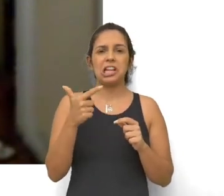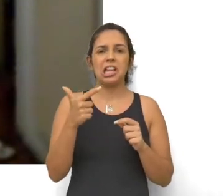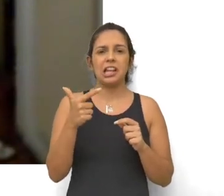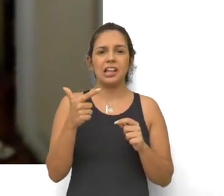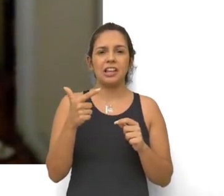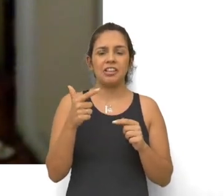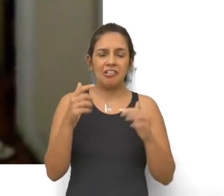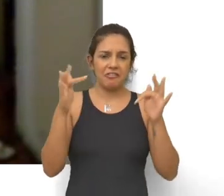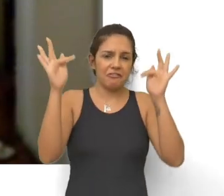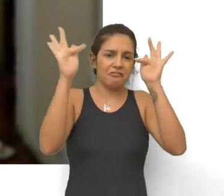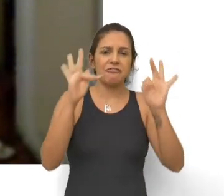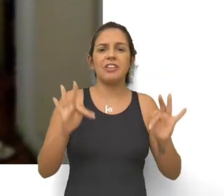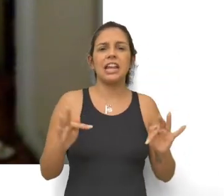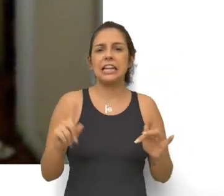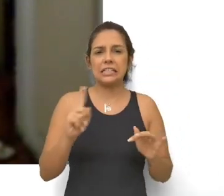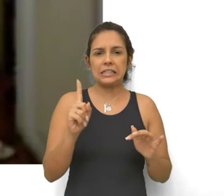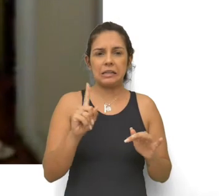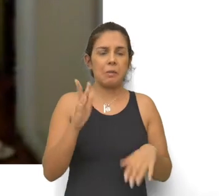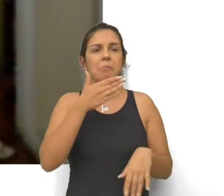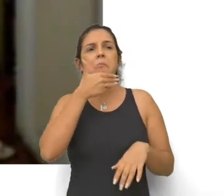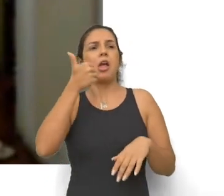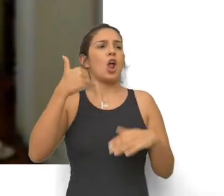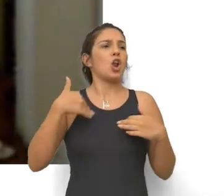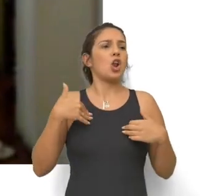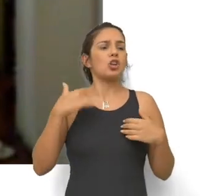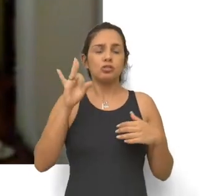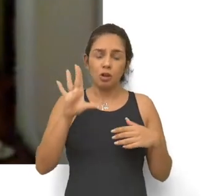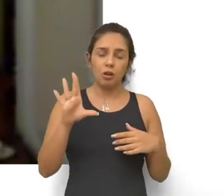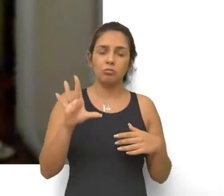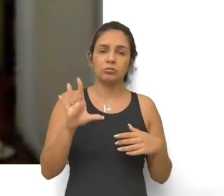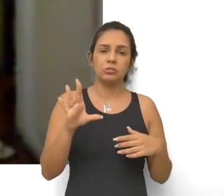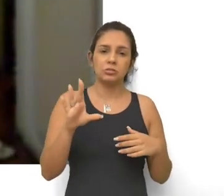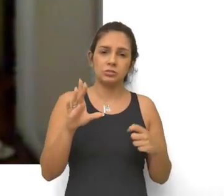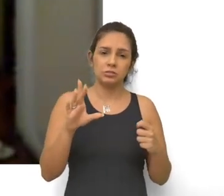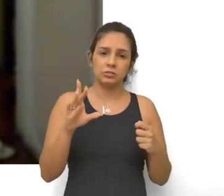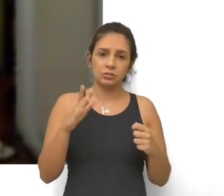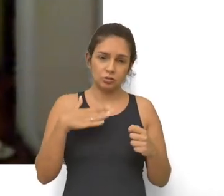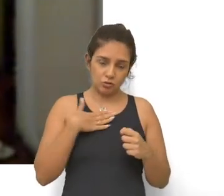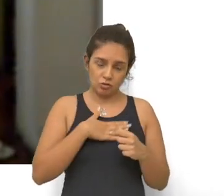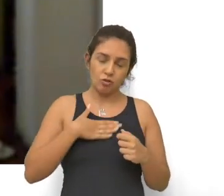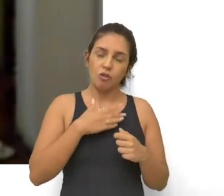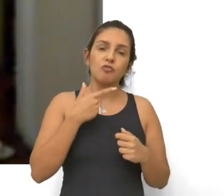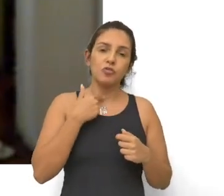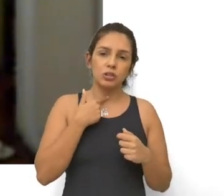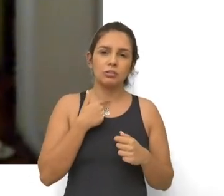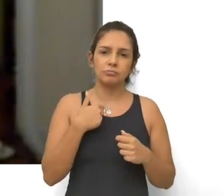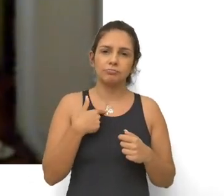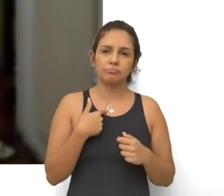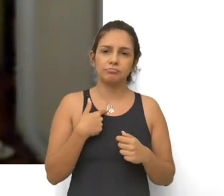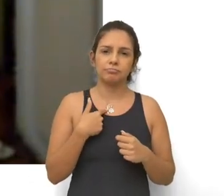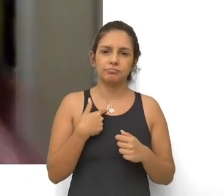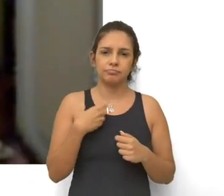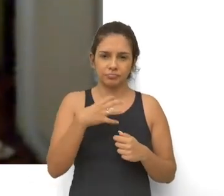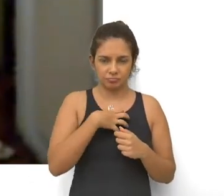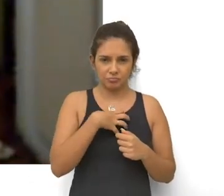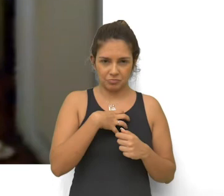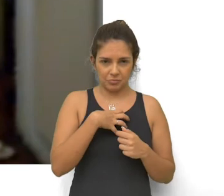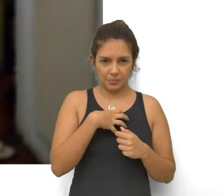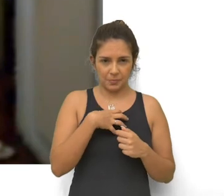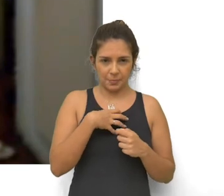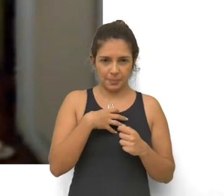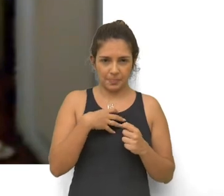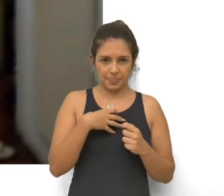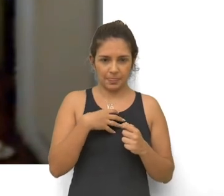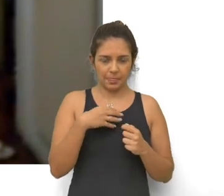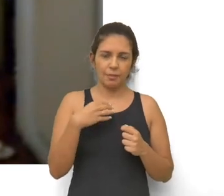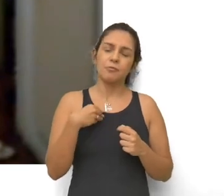contente exatamente, nem estou contando vantagem em relação a ninguém, eu só estou dizendo que você perguntou como eu gostaria, eu digo, dentro do limite do que a